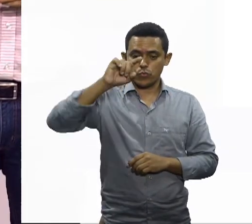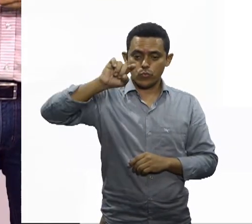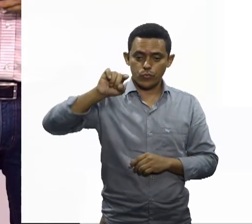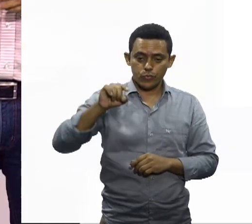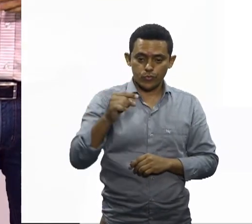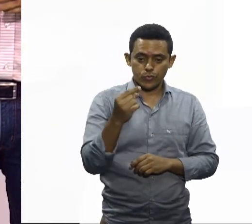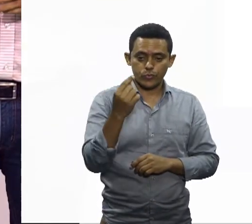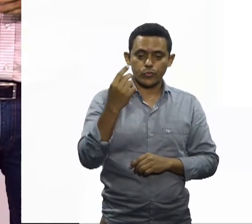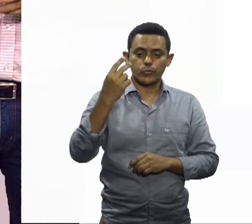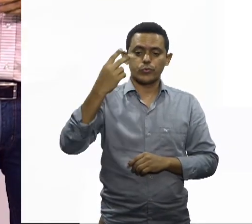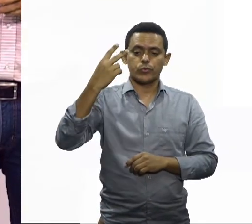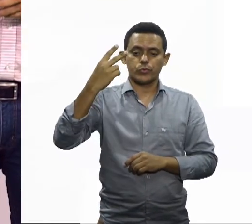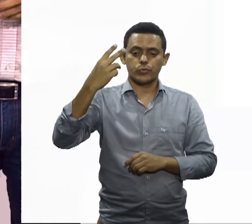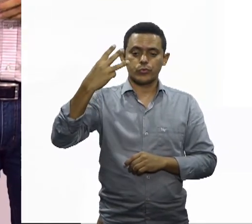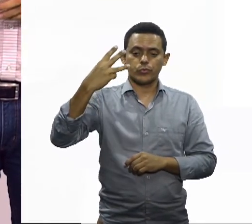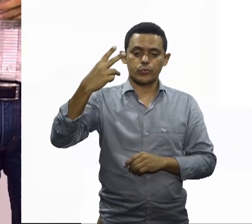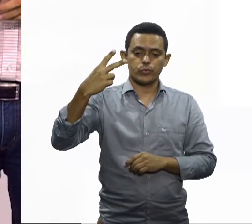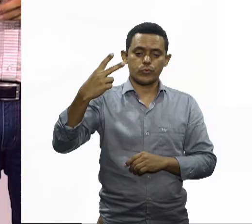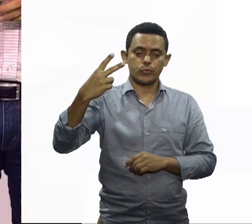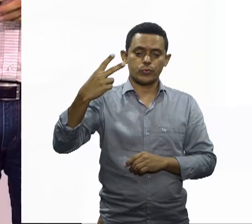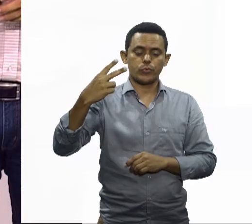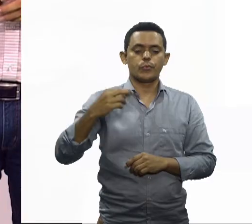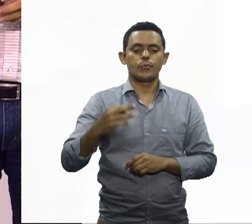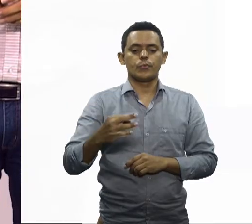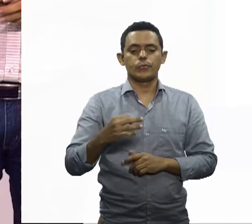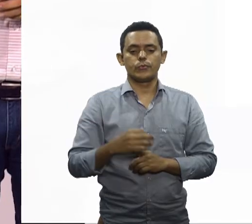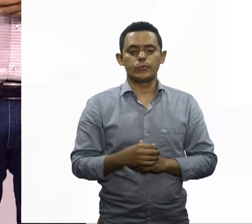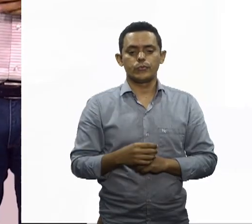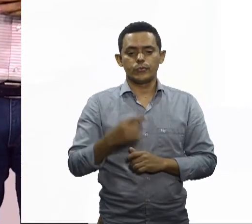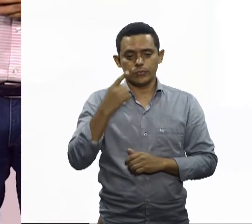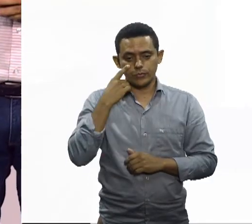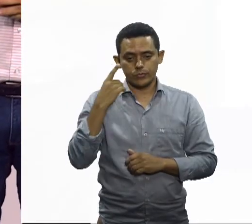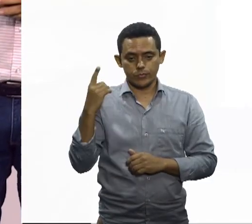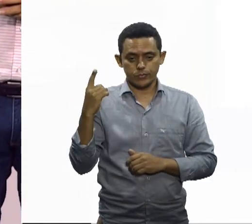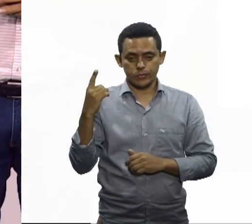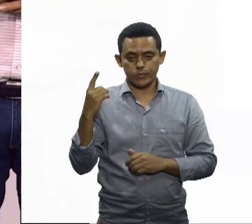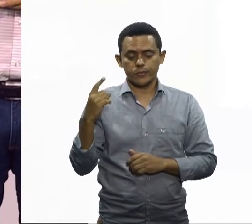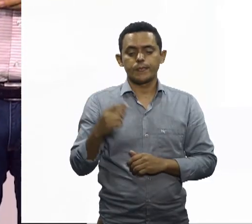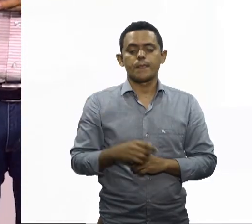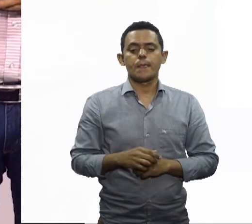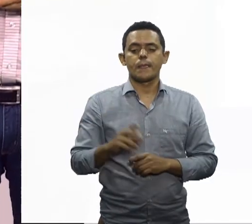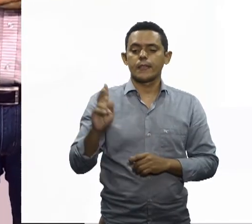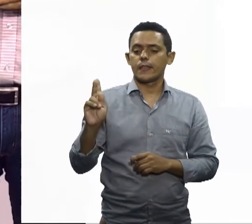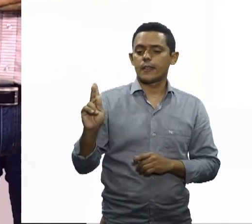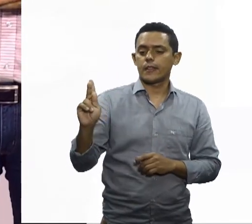1,232 quilômetros. Então, aí, à frente, você vai colocar ali, ó, a resposta da letra A.